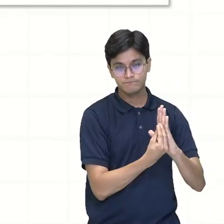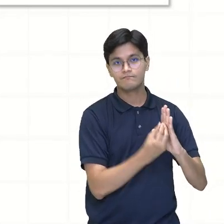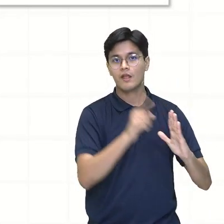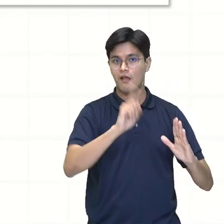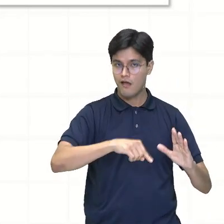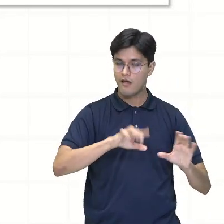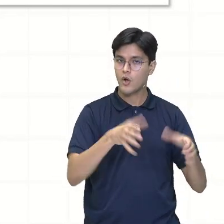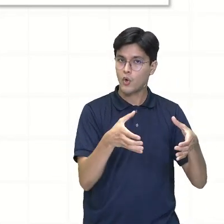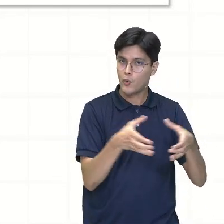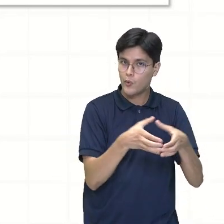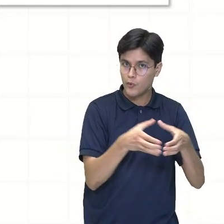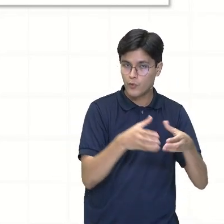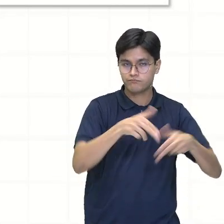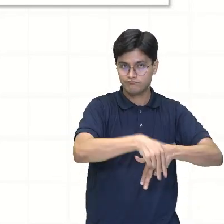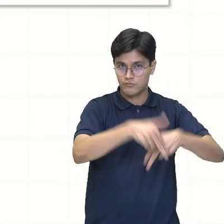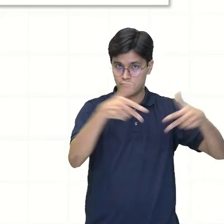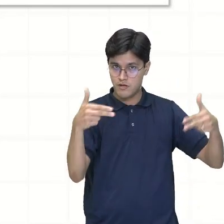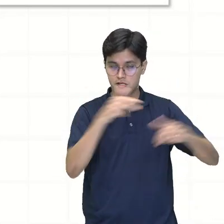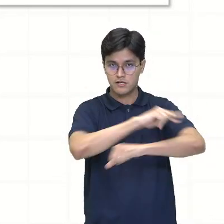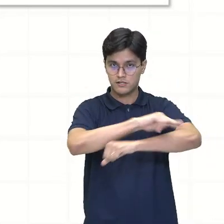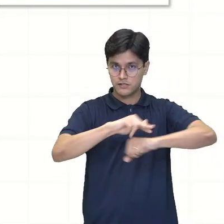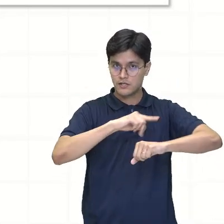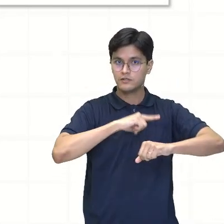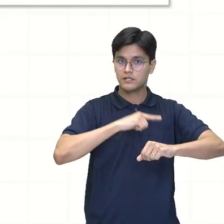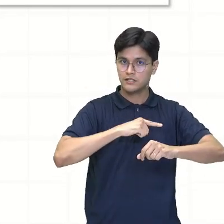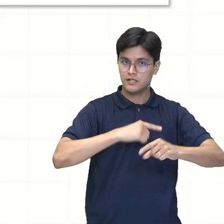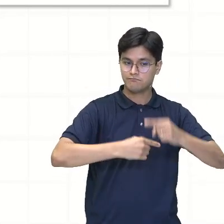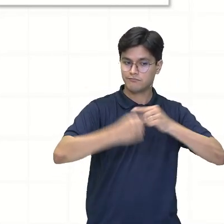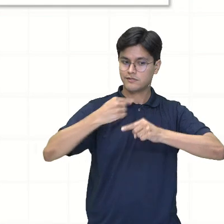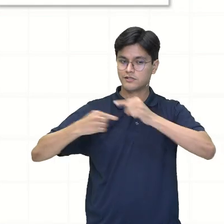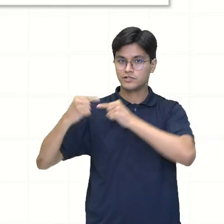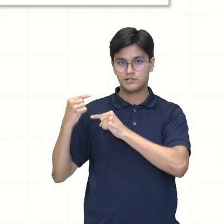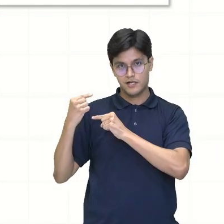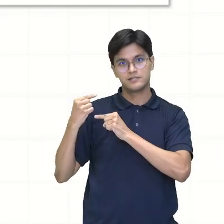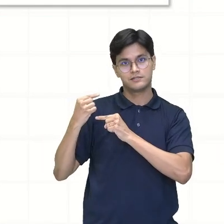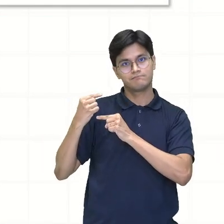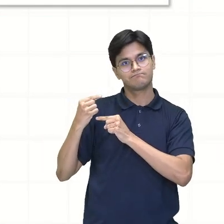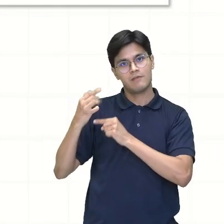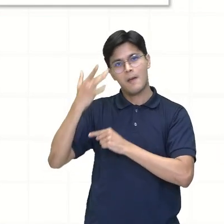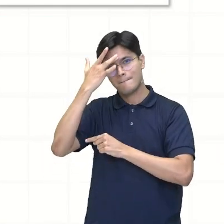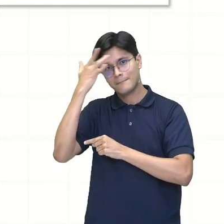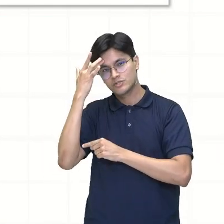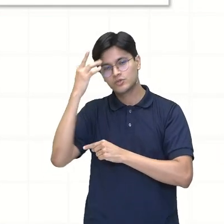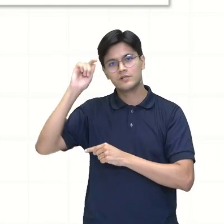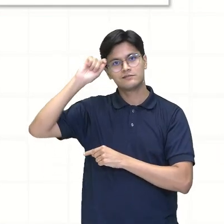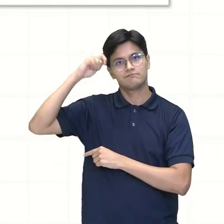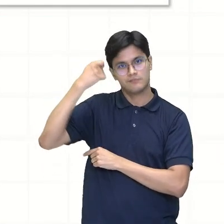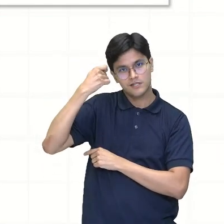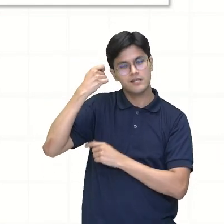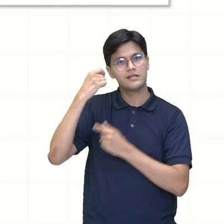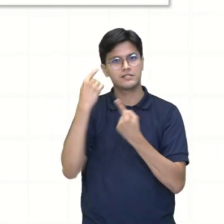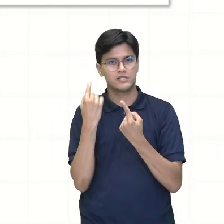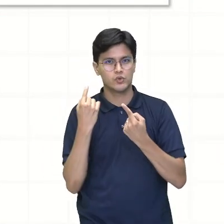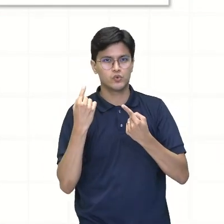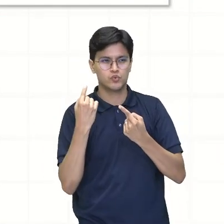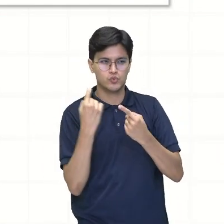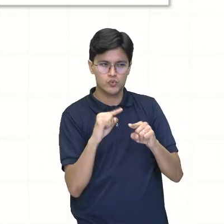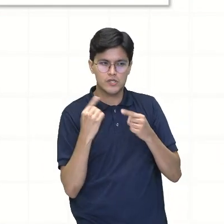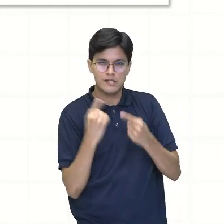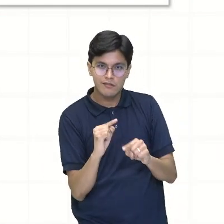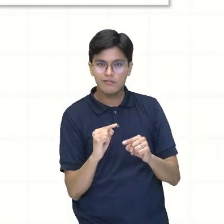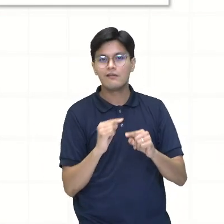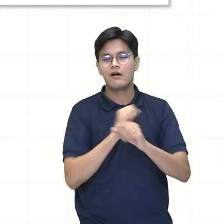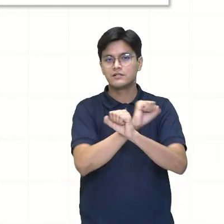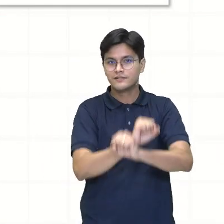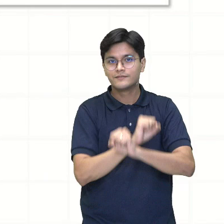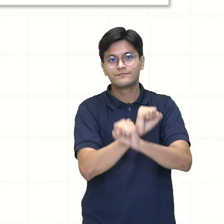que têm como seus ancestrais os negros, né, que foram resistentes à escravização. A